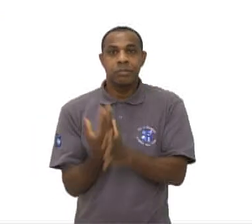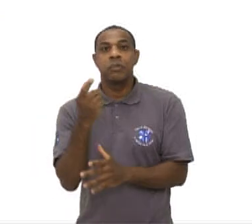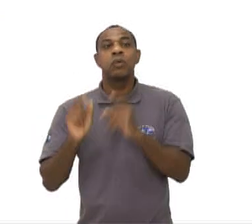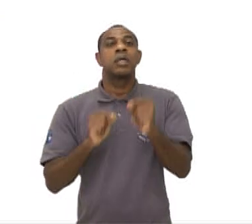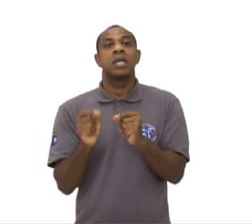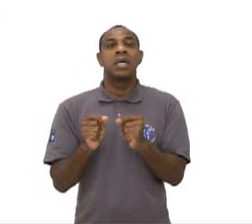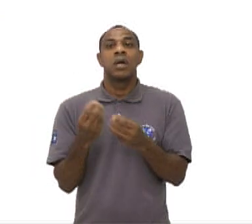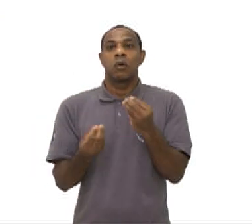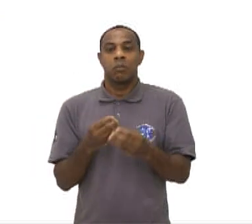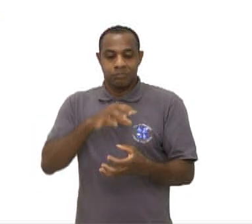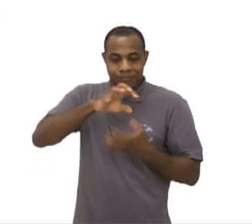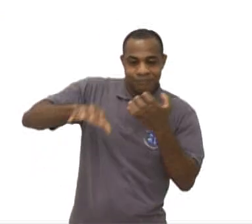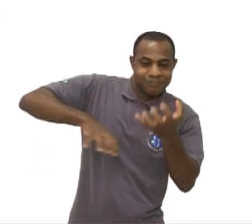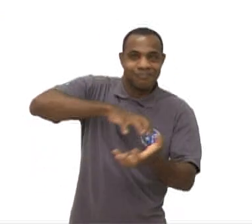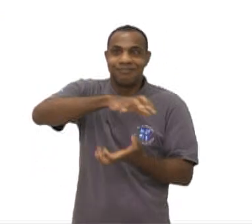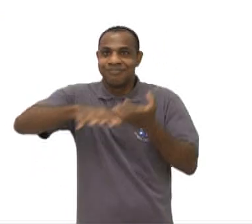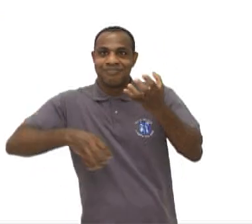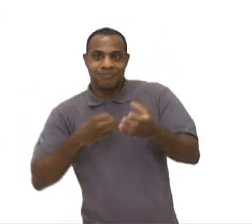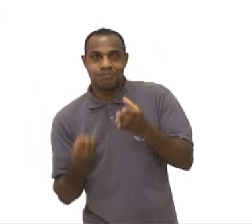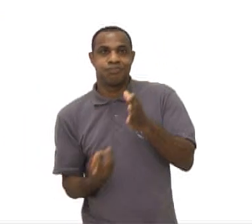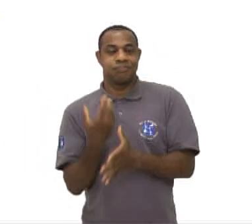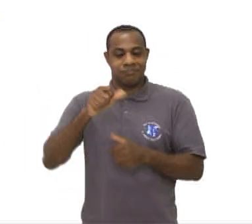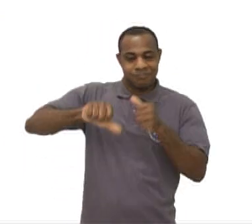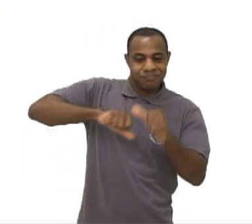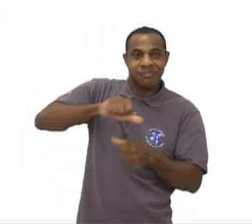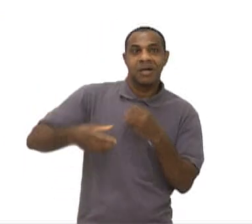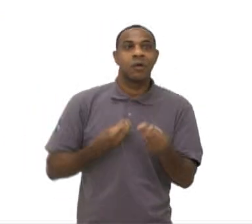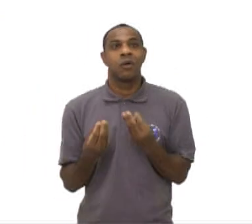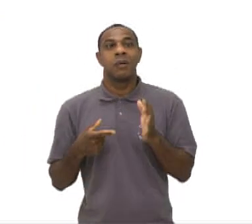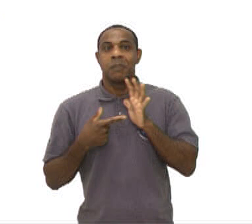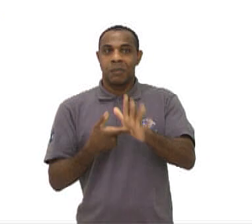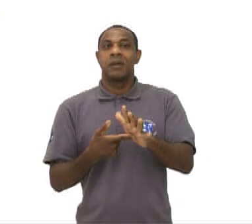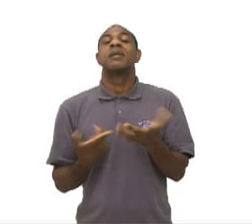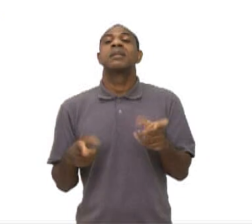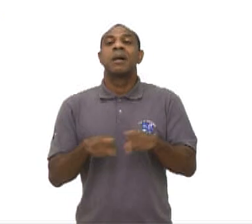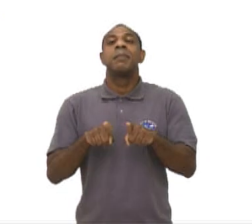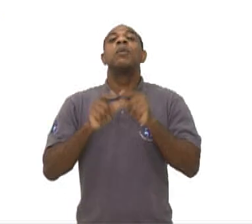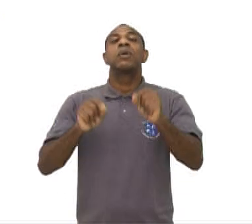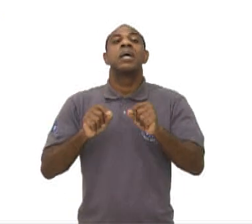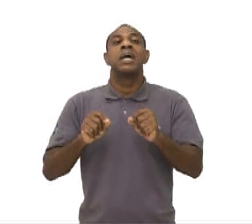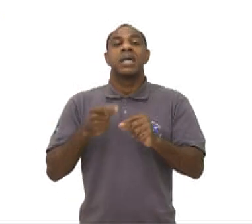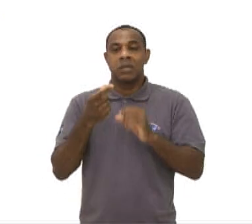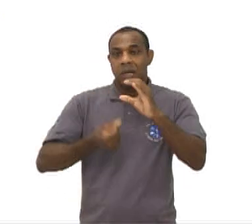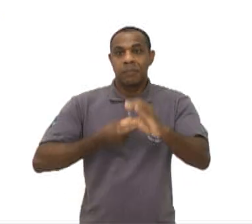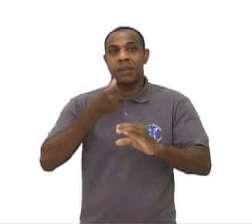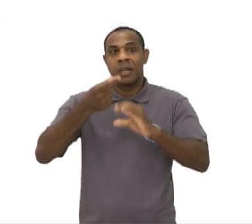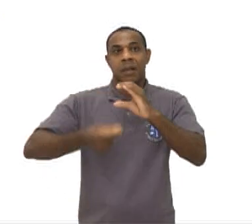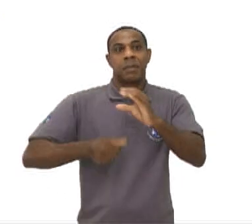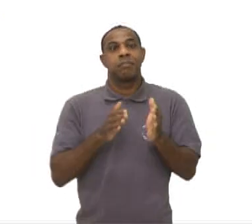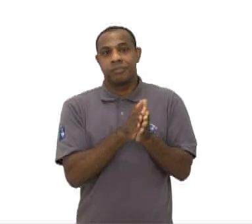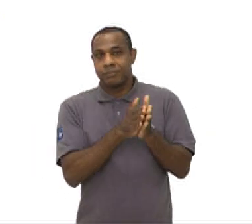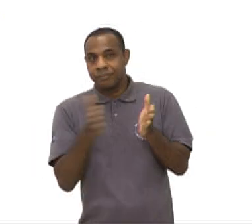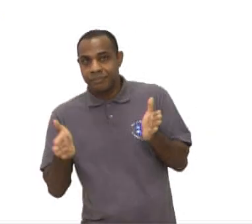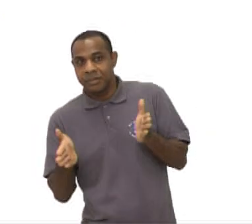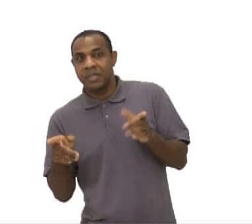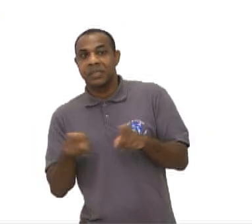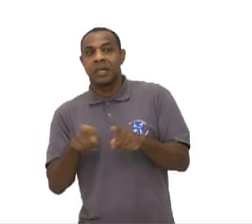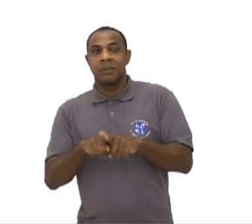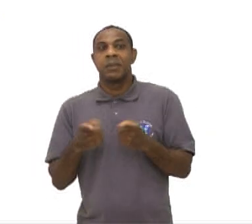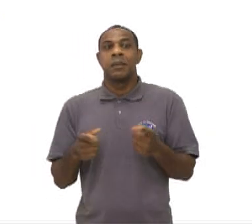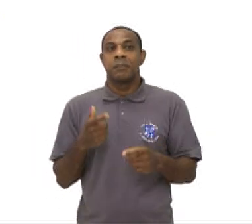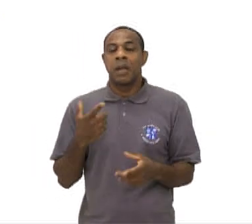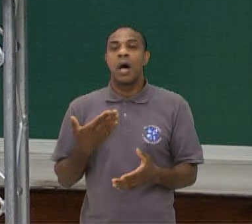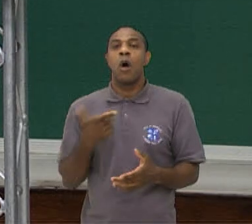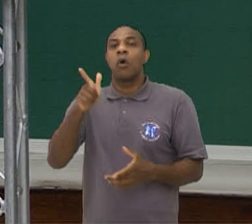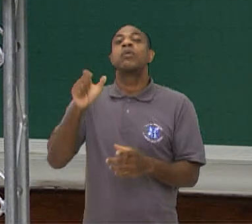de maneira revolucionária. Marx também aponta que o modo de produção capitalista tem uma duração e um desenrolar para outra